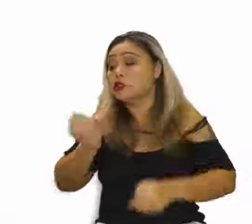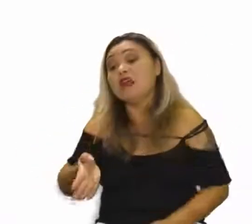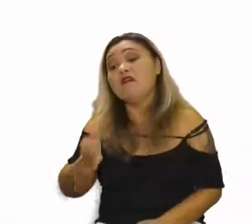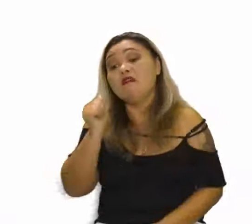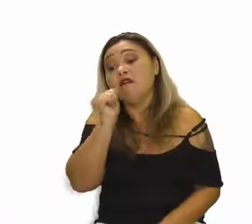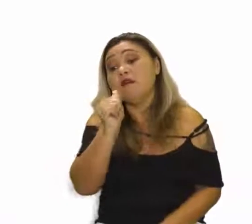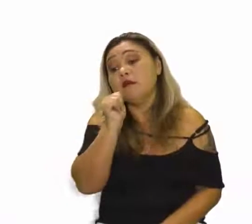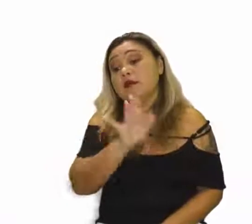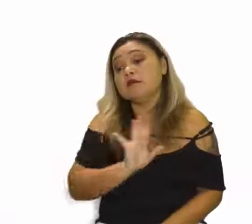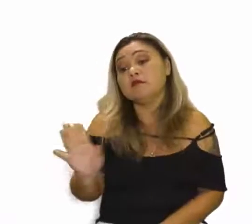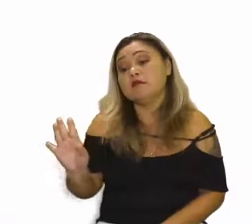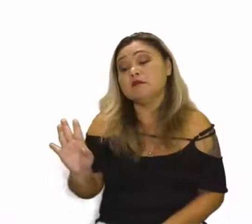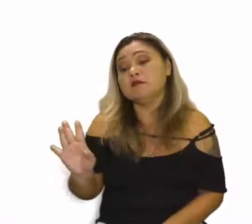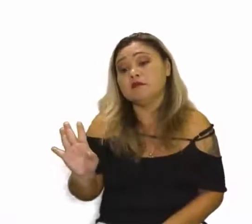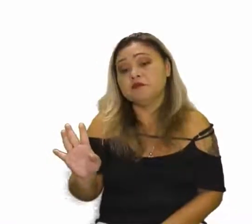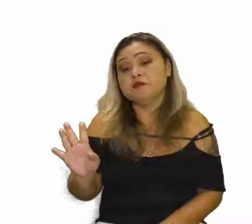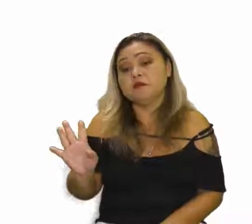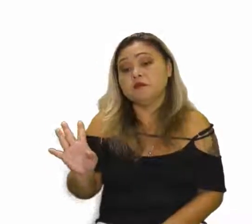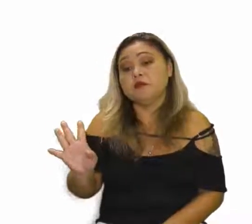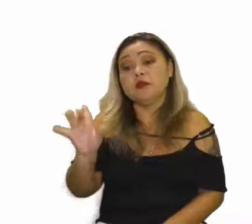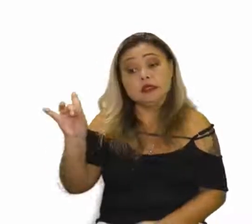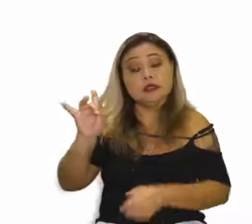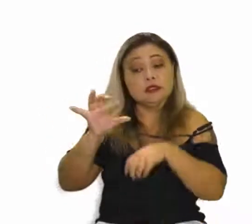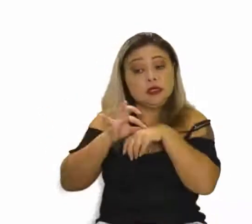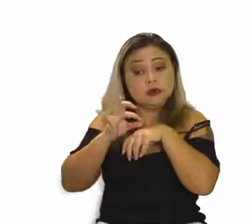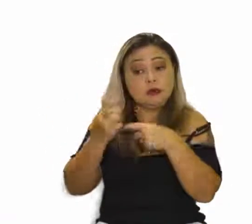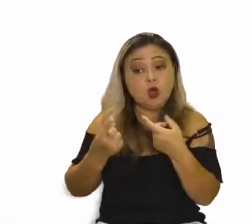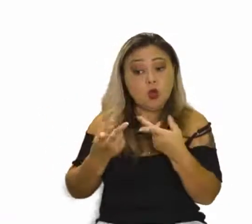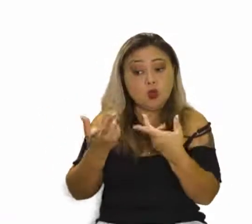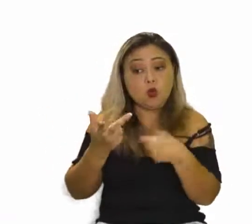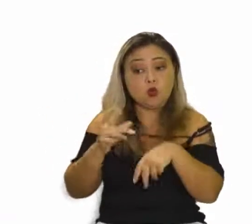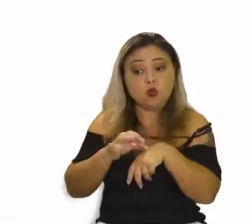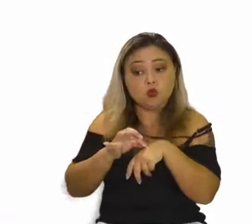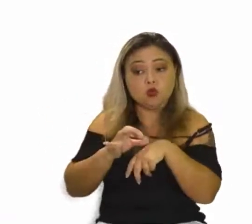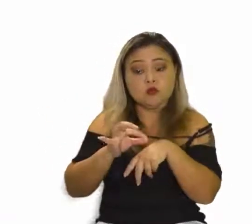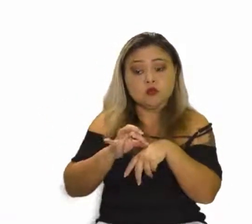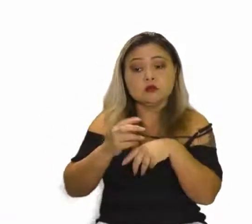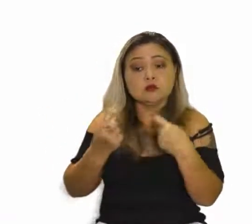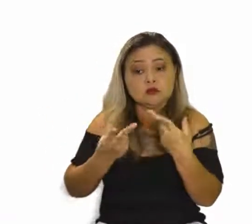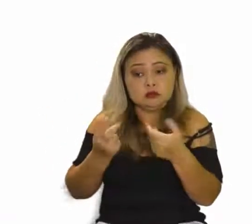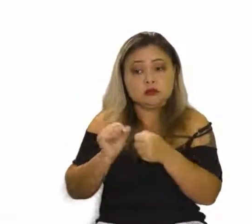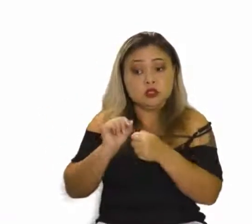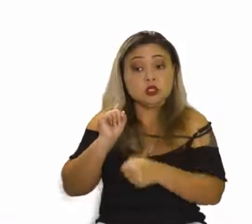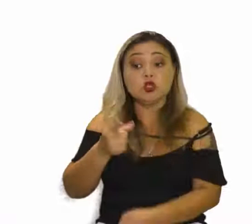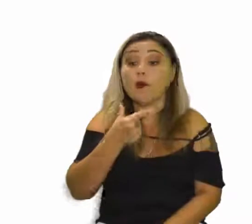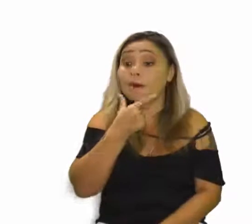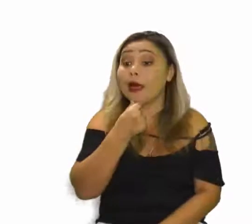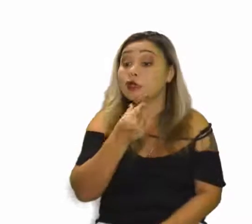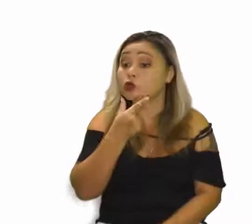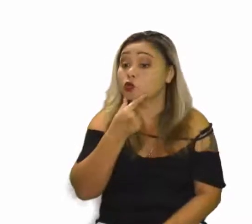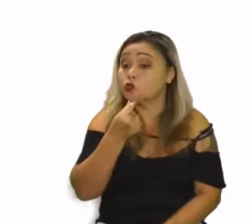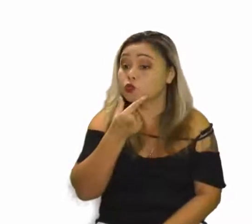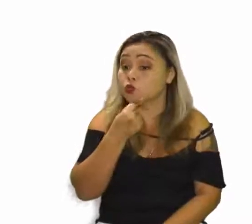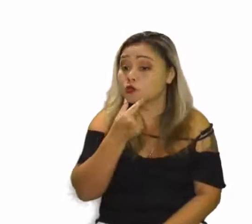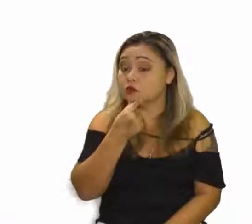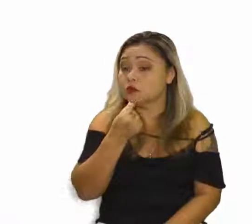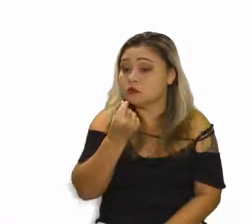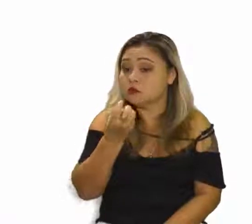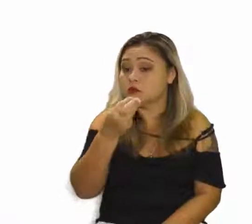fêmea. Mas isso aqui é para corte. Então aqui é só macho. Por quê?